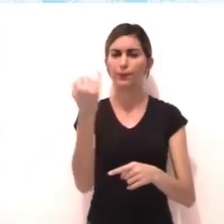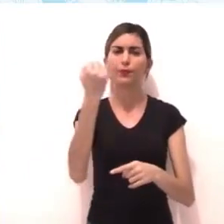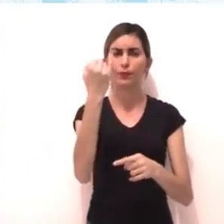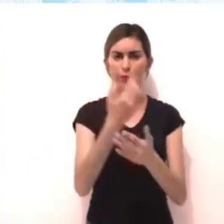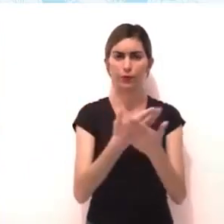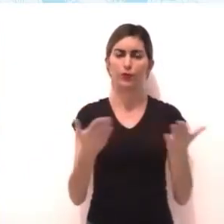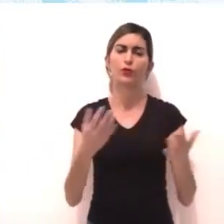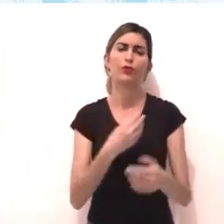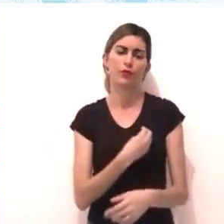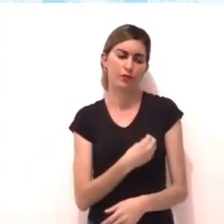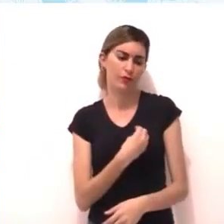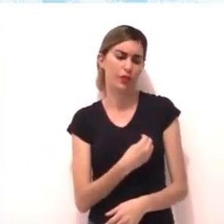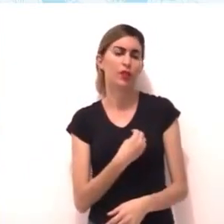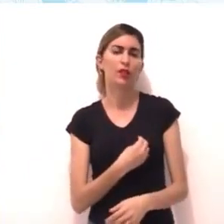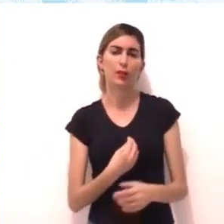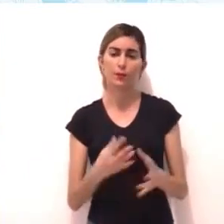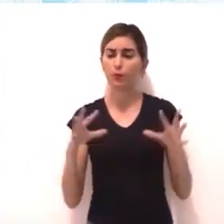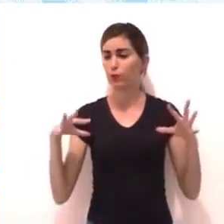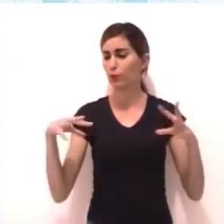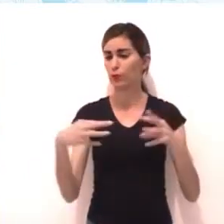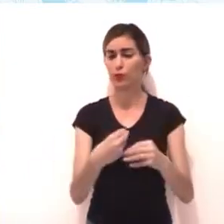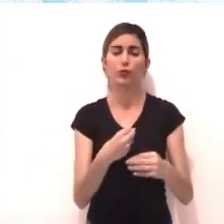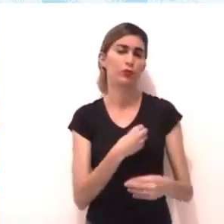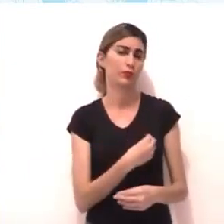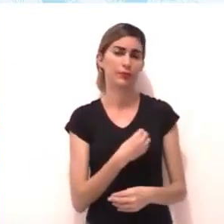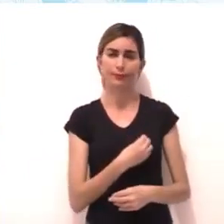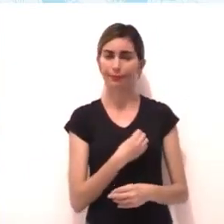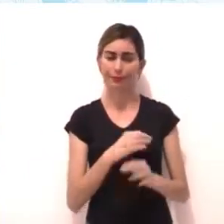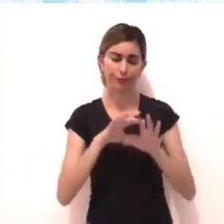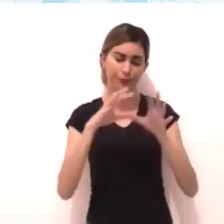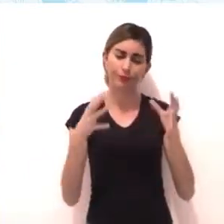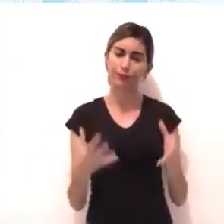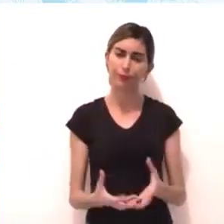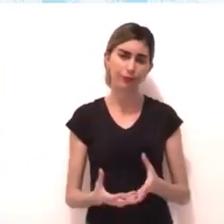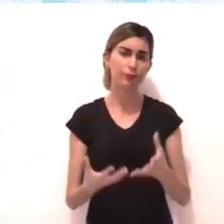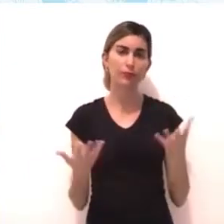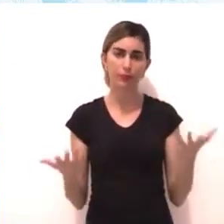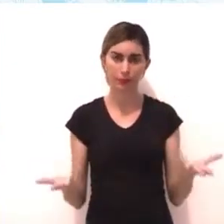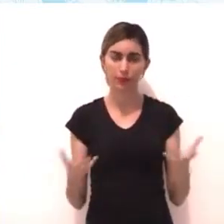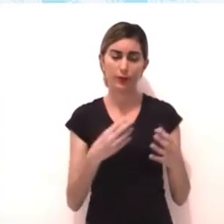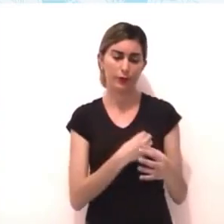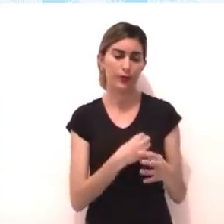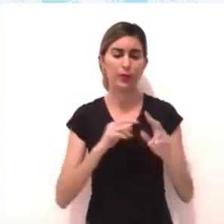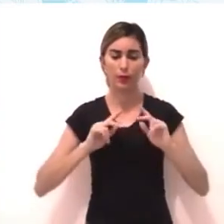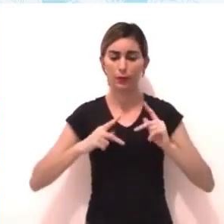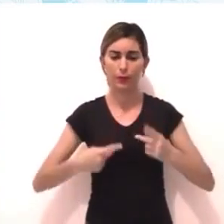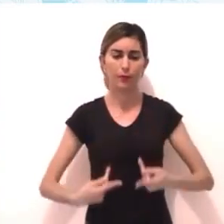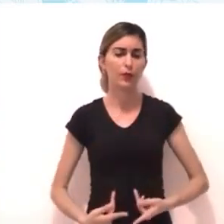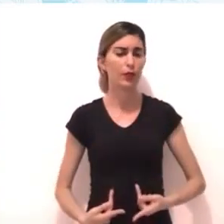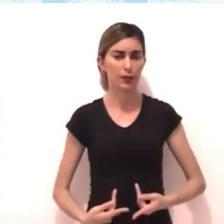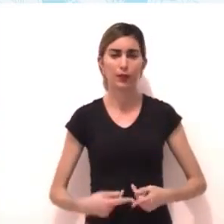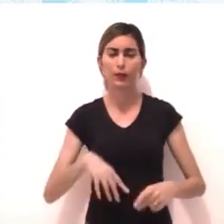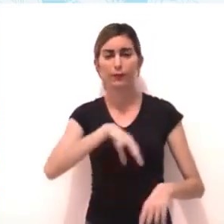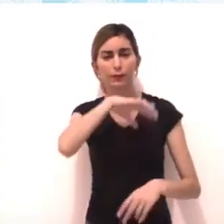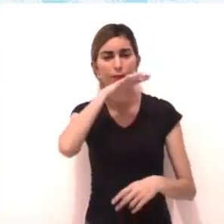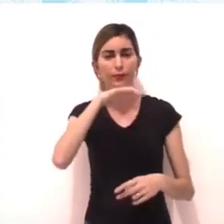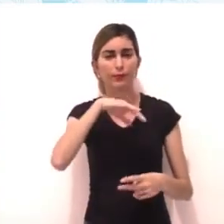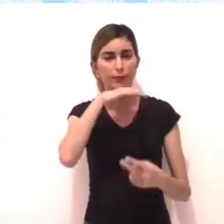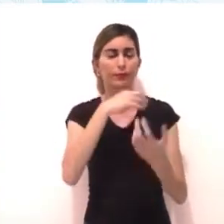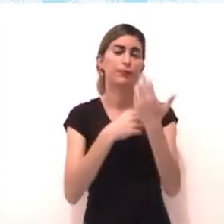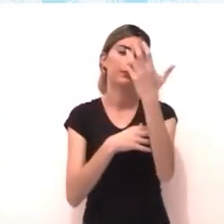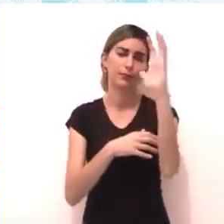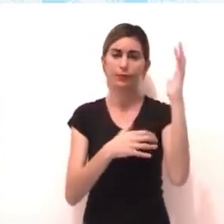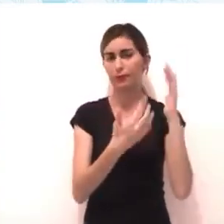para a sobrevivência de todos os seres vivos do nosso planeta, da vida humana, dos animais e